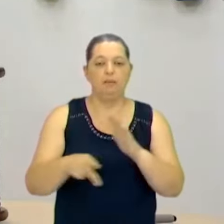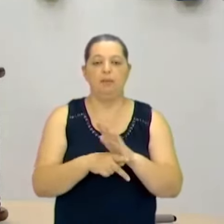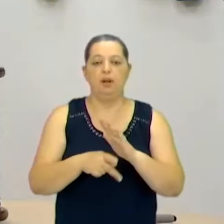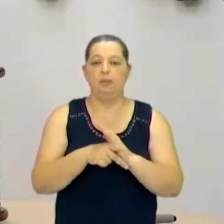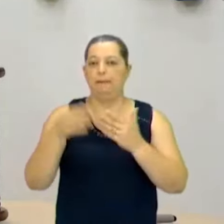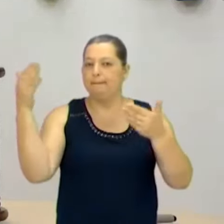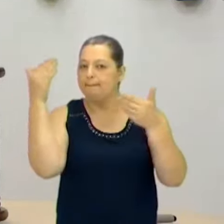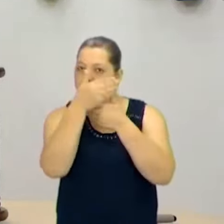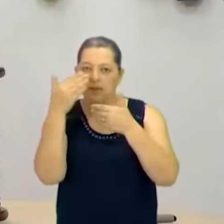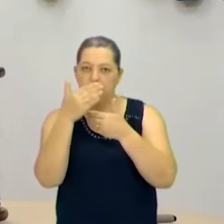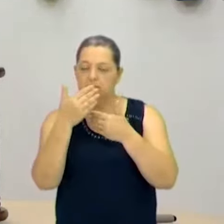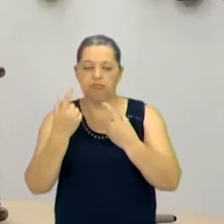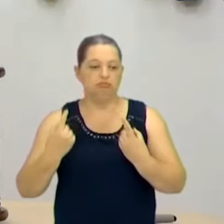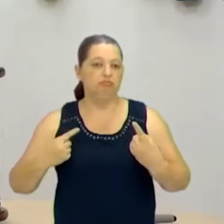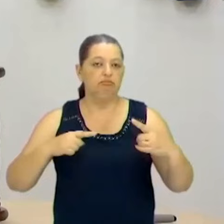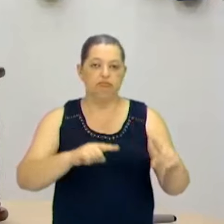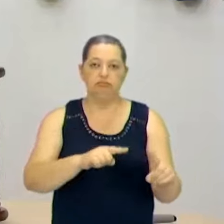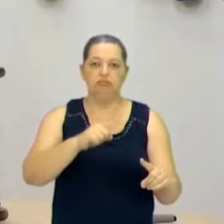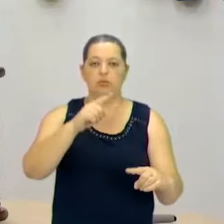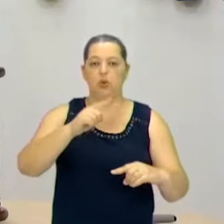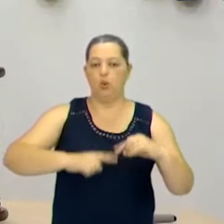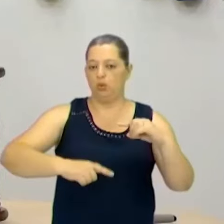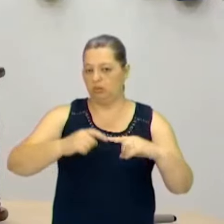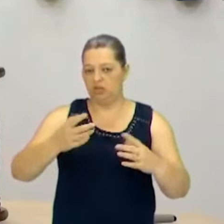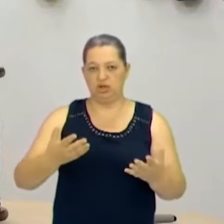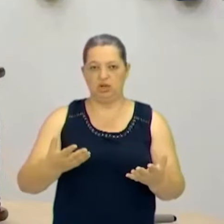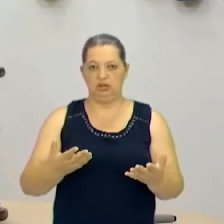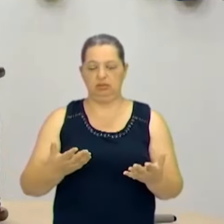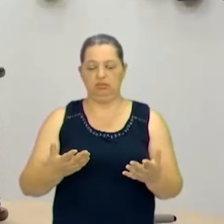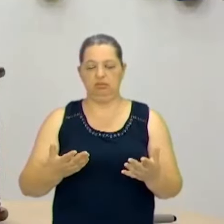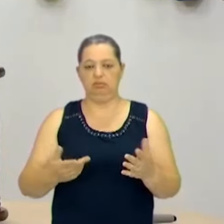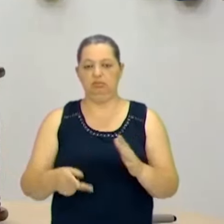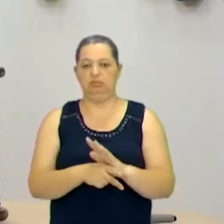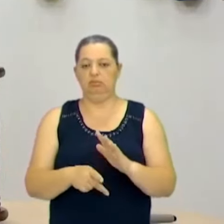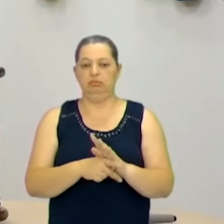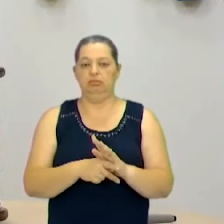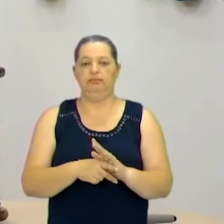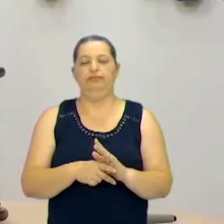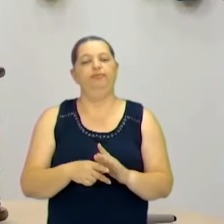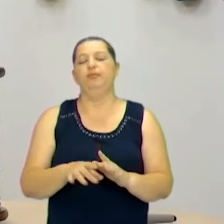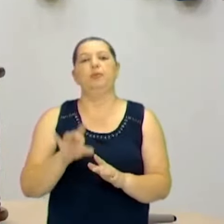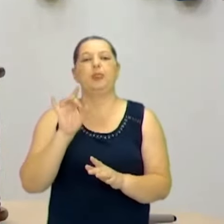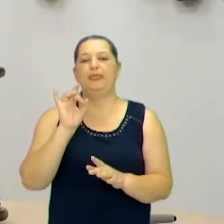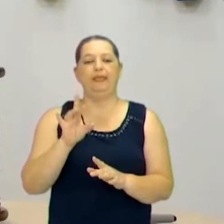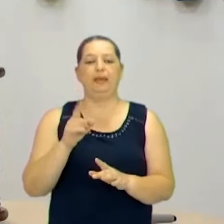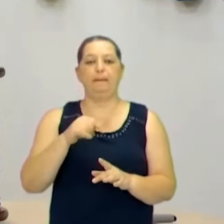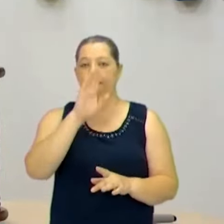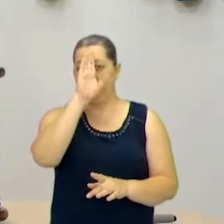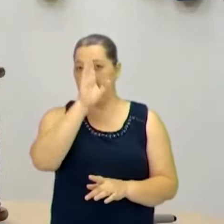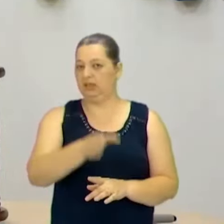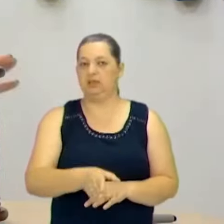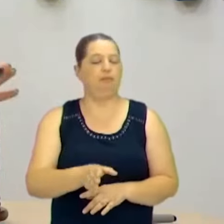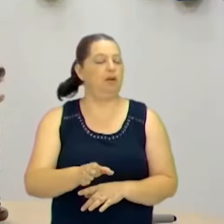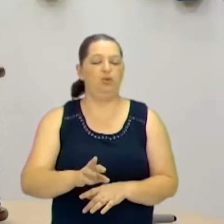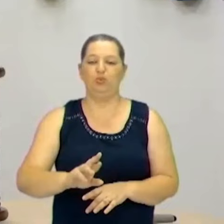quer atacar um objeto, geralmente o objeto que ele ataca não é o seu objeto principal.